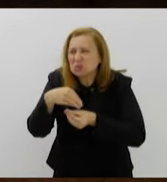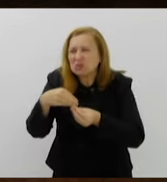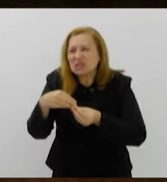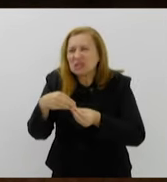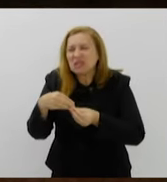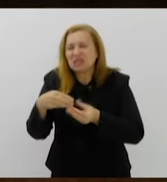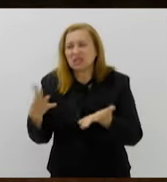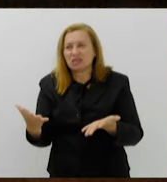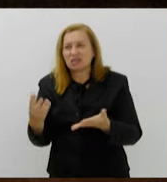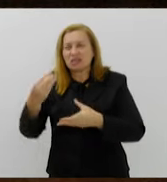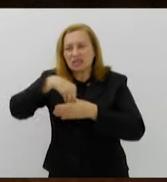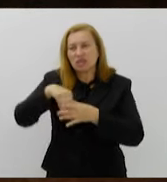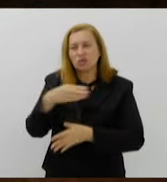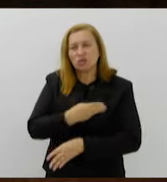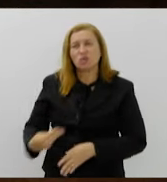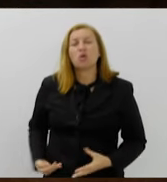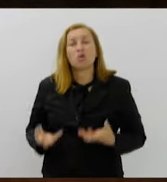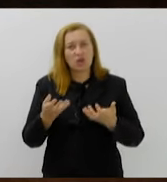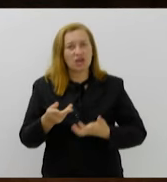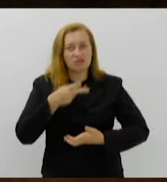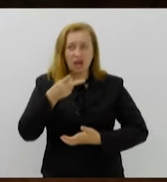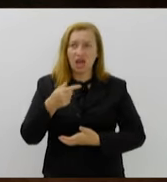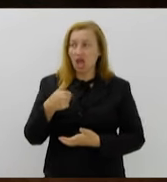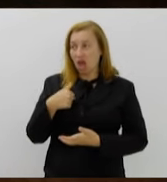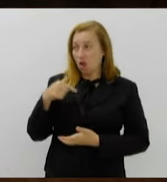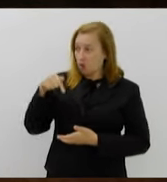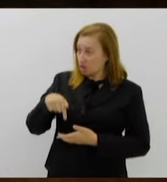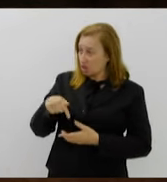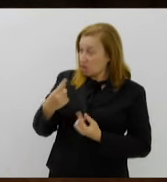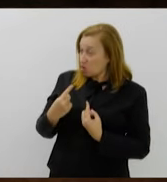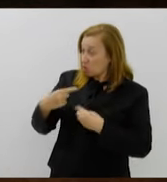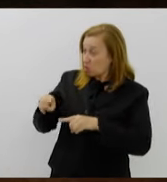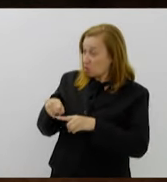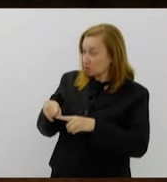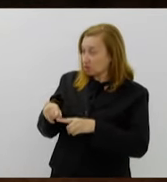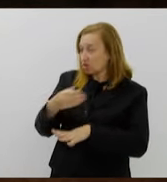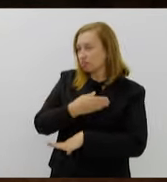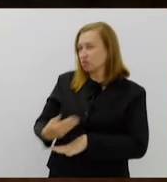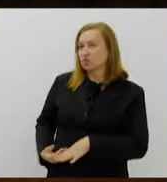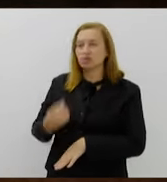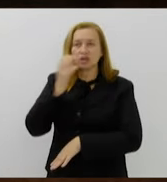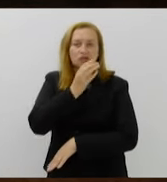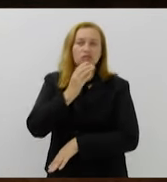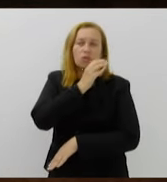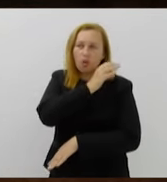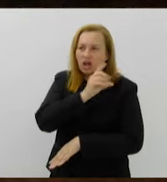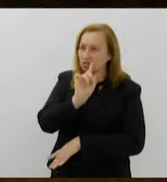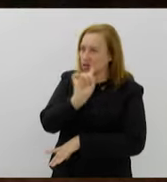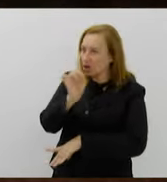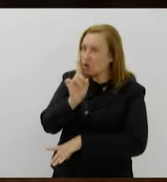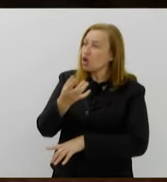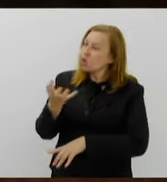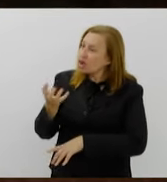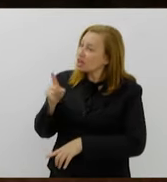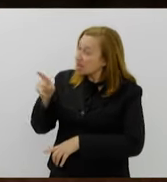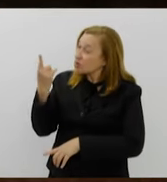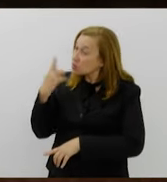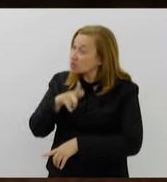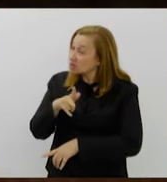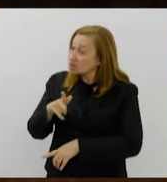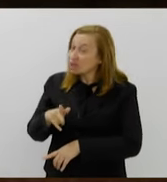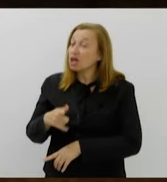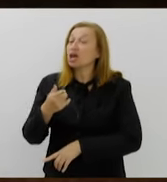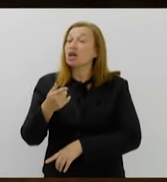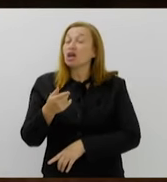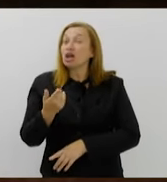eu quero dizer que eu não sou aqui oposição ao governo C CR eu quero que ele dê certo em momento algum eu inclusive eu